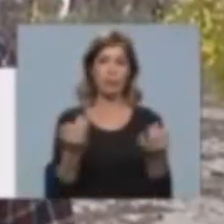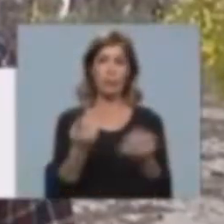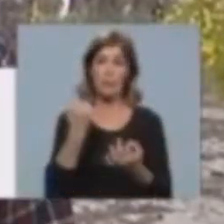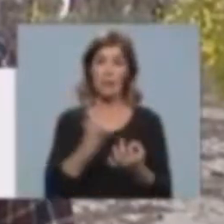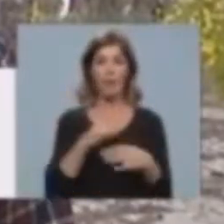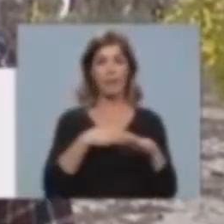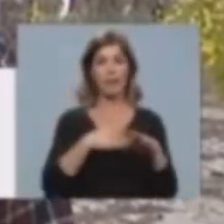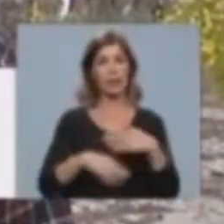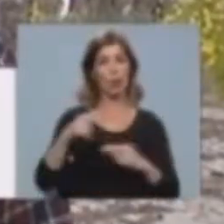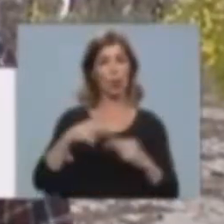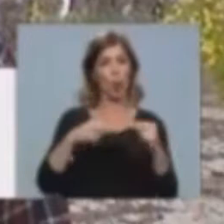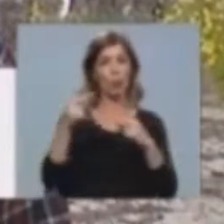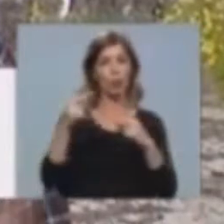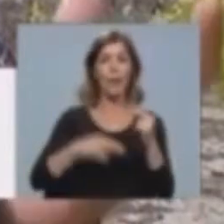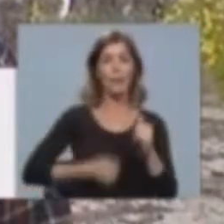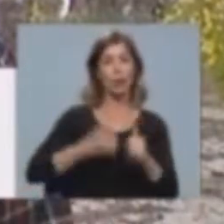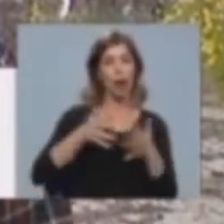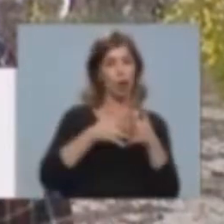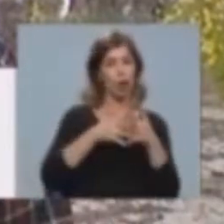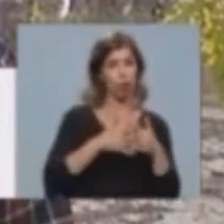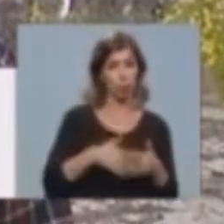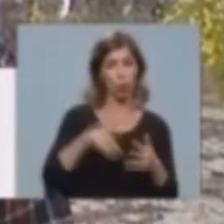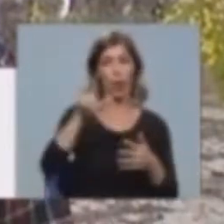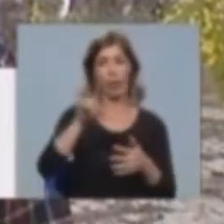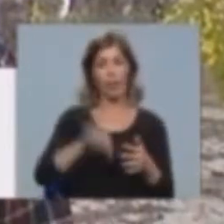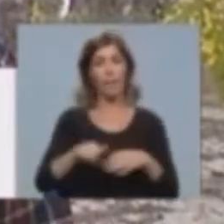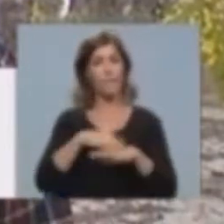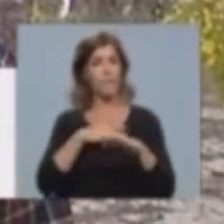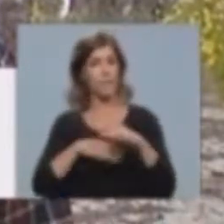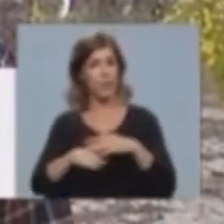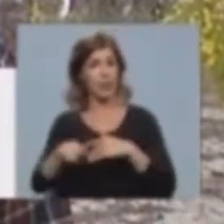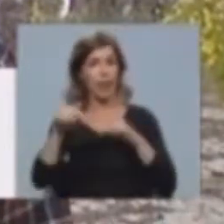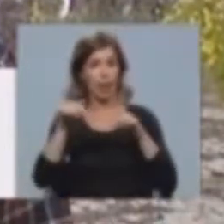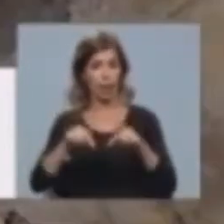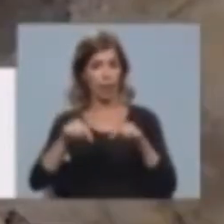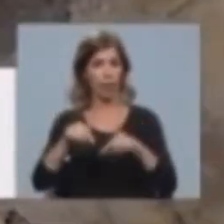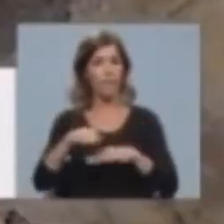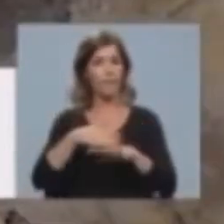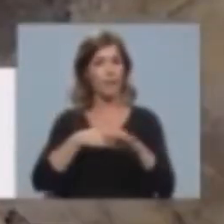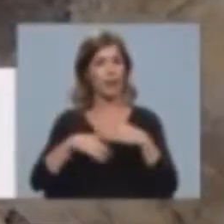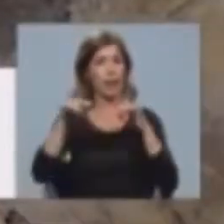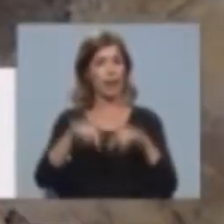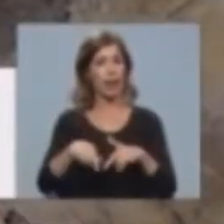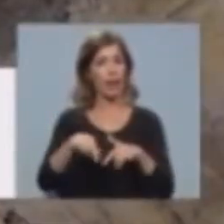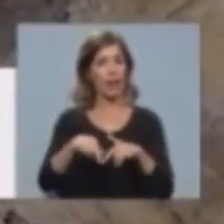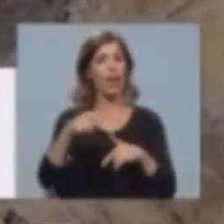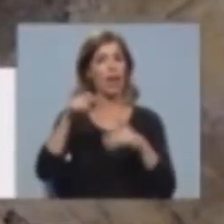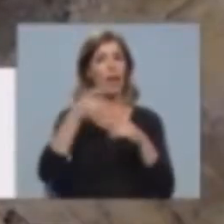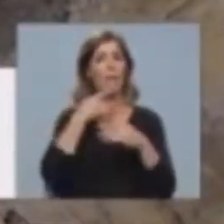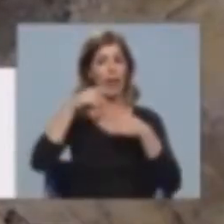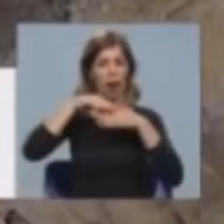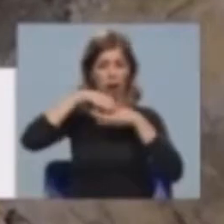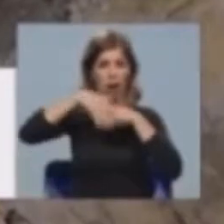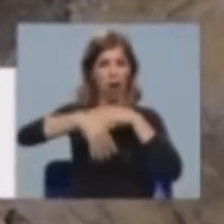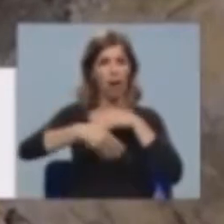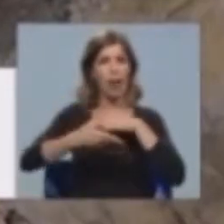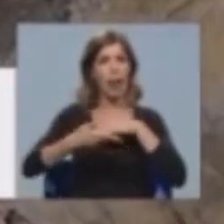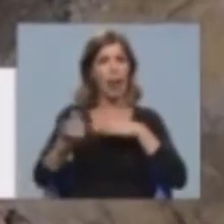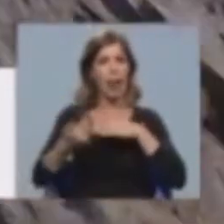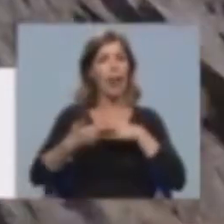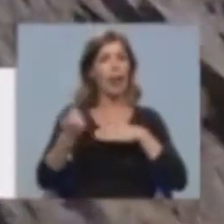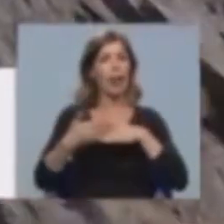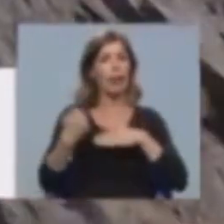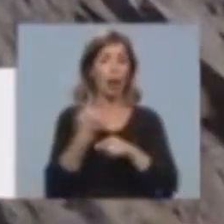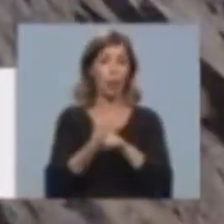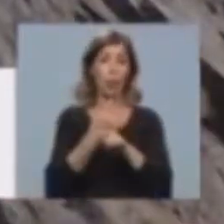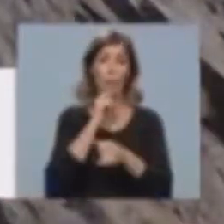recuperação, que se recupere não só a infraestrutura, mas também se faça aqui a limpeza da escarpa, que também representa algum